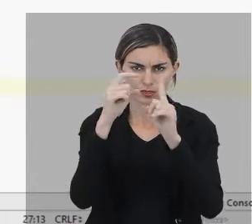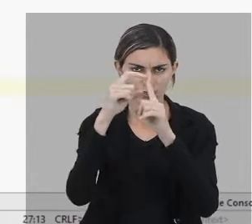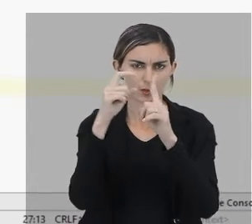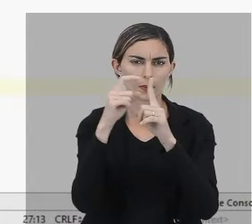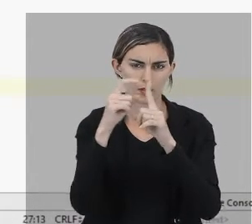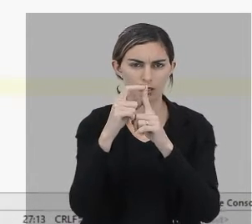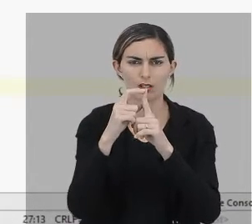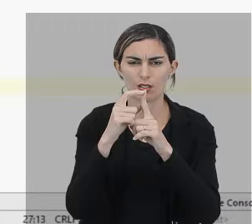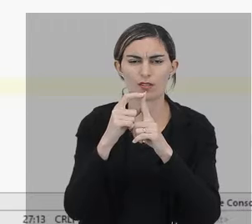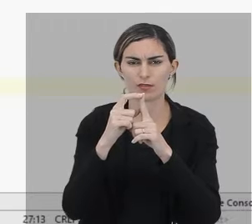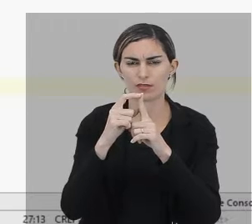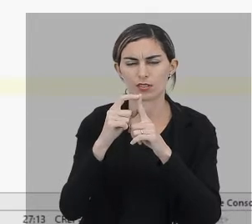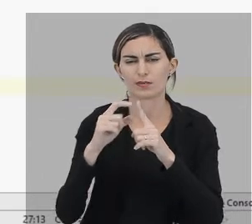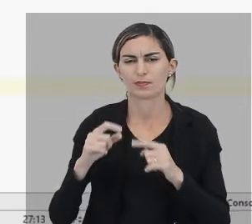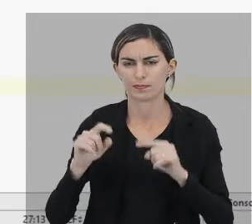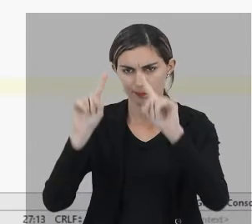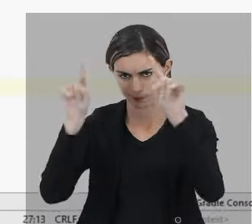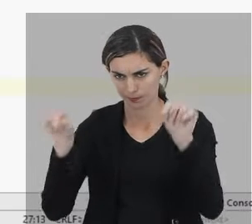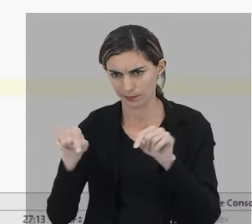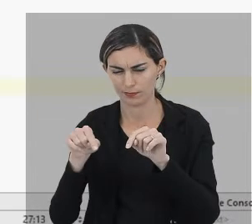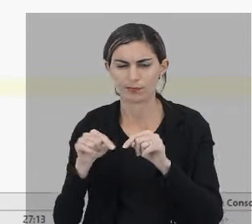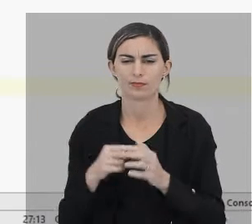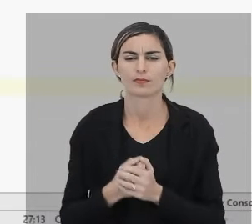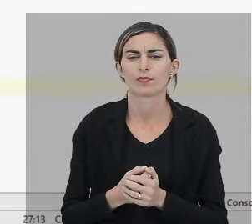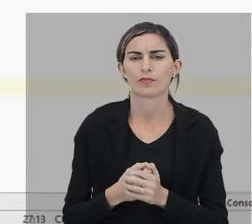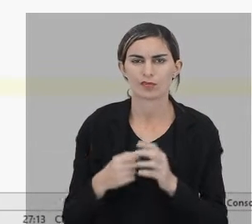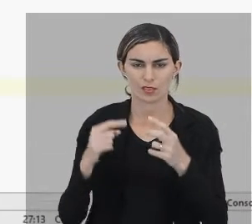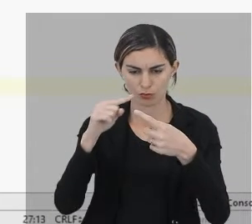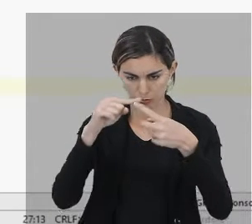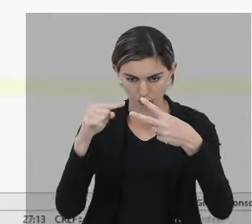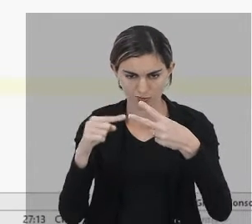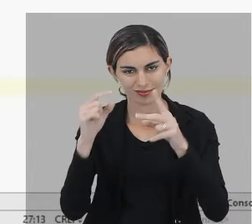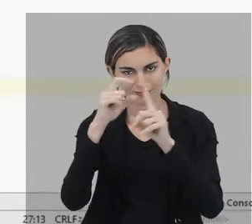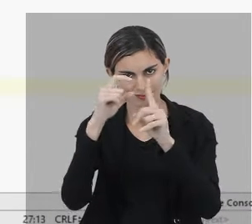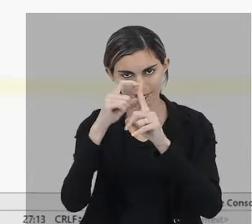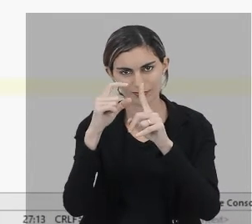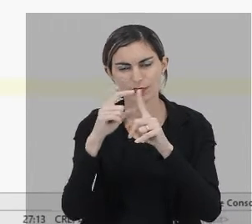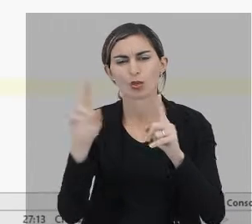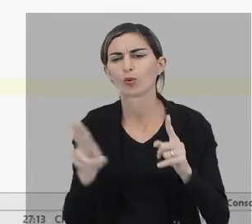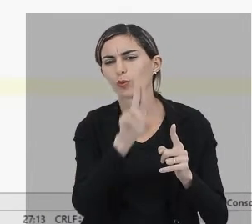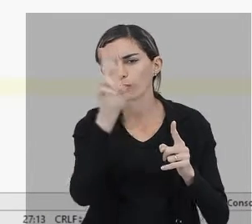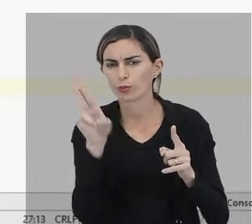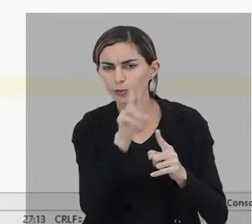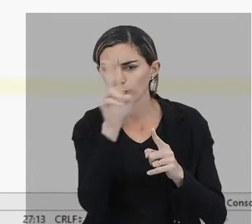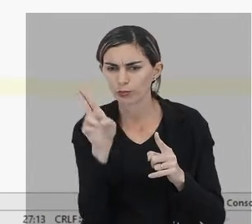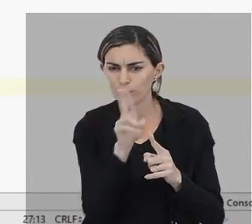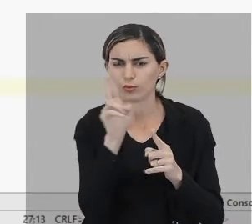palavras-chave o continue e o break. Elas são usadas para